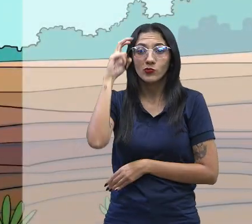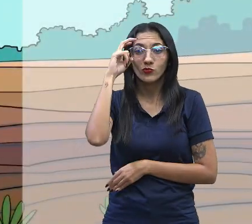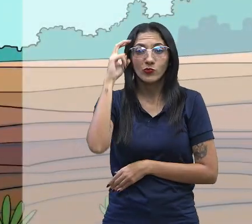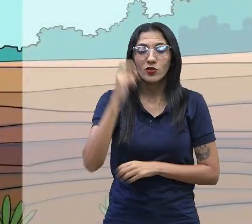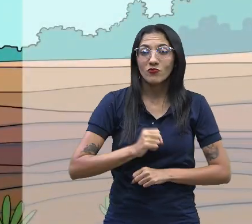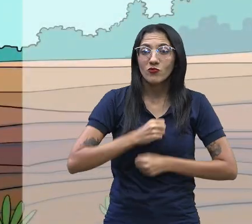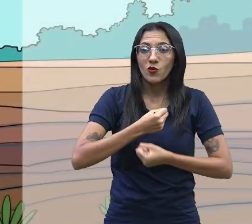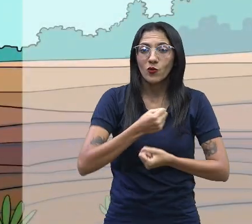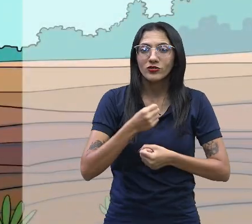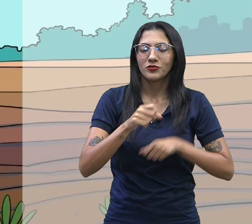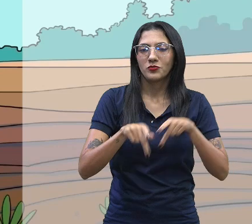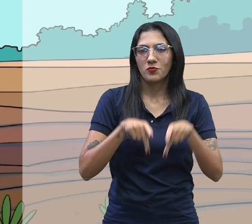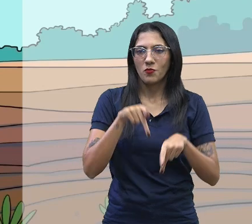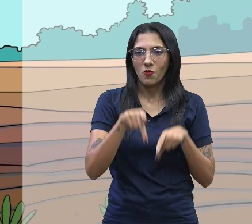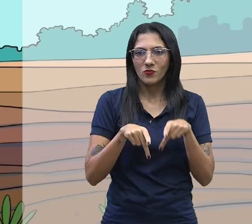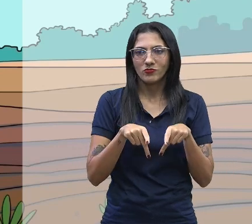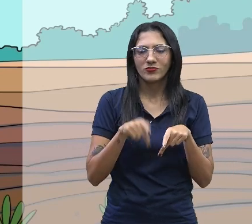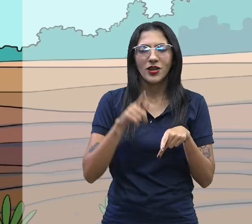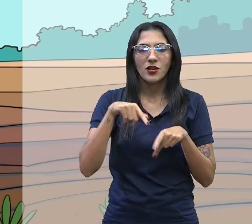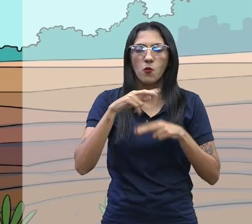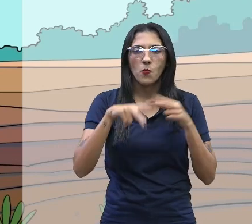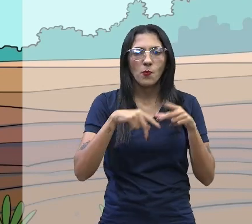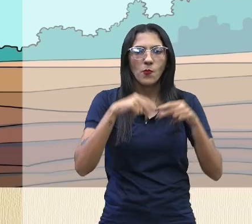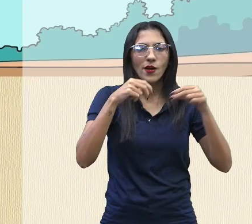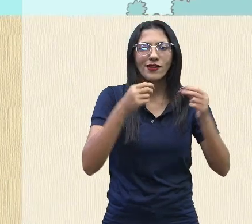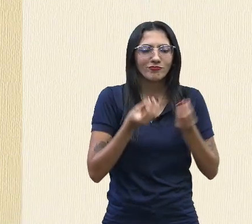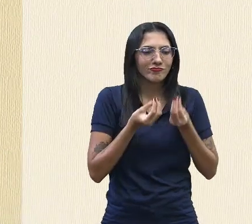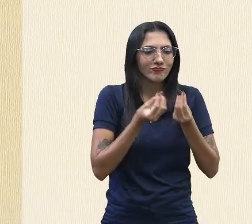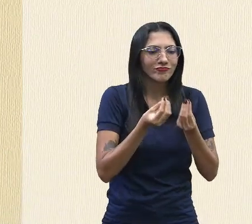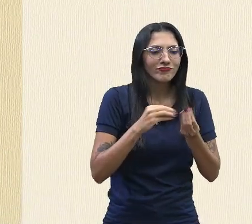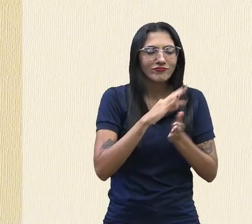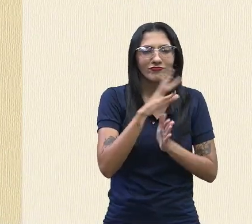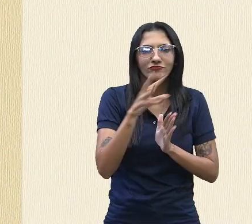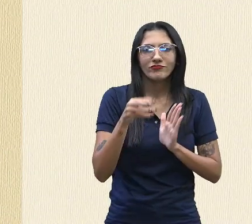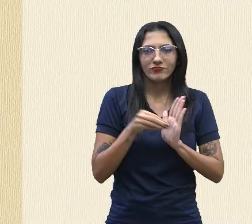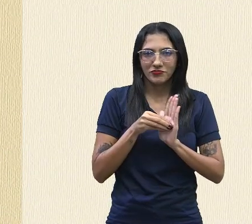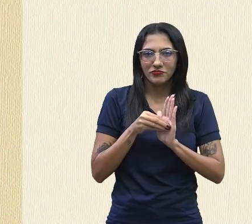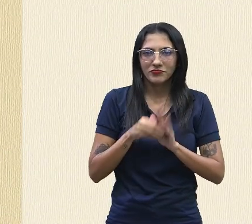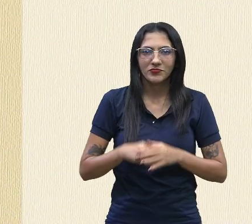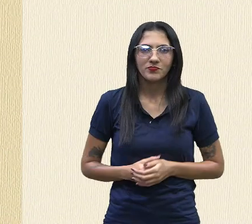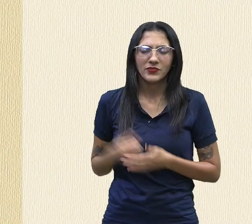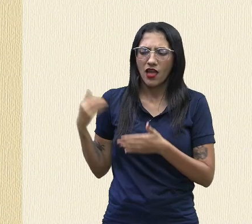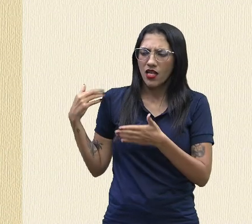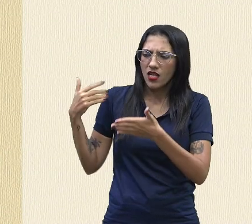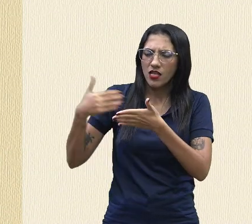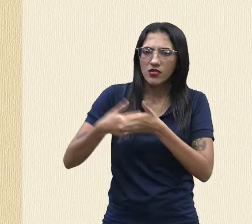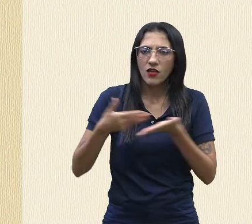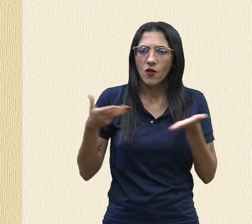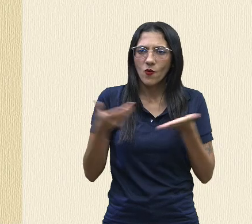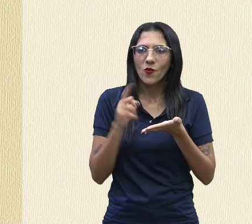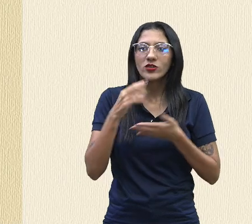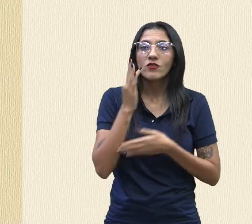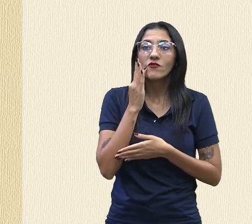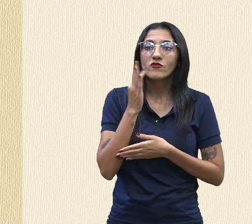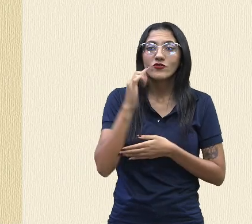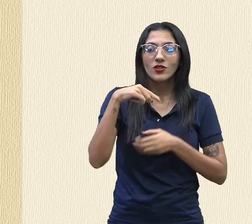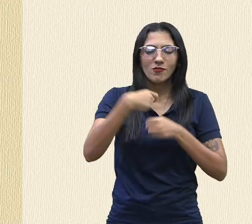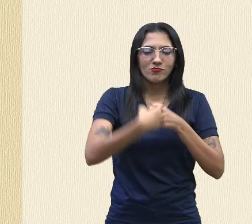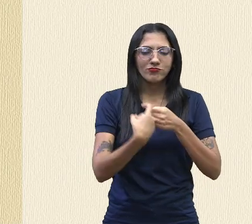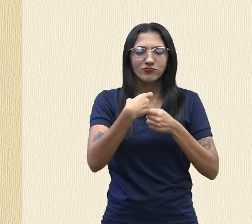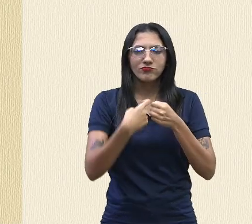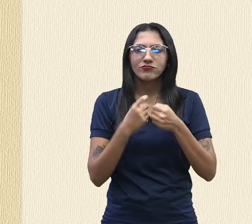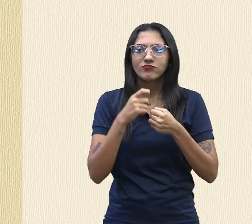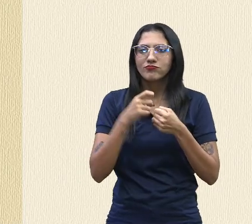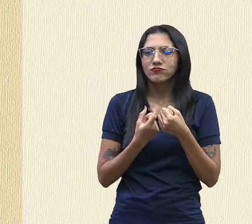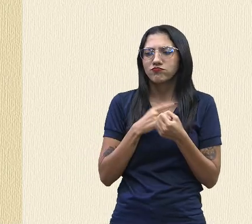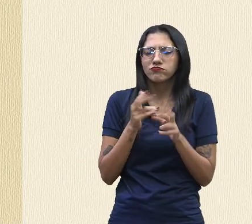Um presente eterno do sol para a Amazônia. Até hoje, o Tucumã é símbolo de resistência e conexão